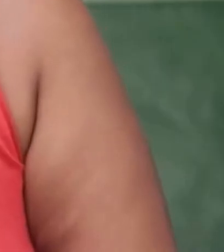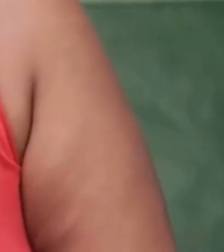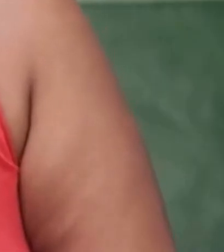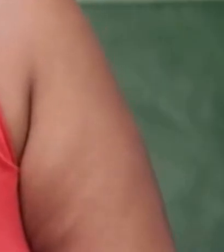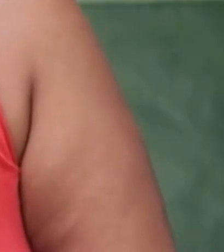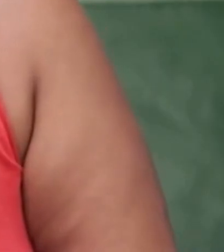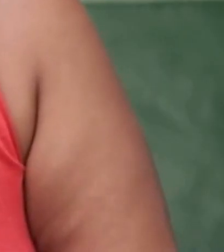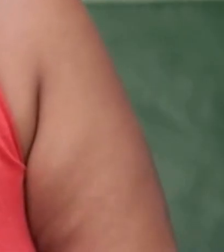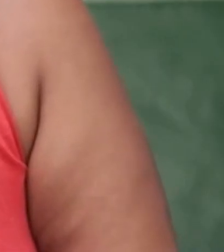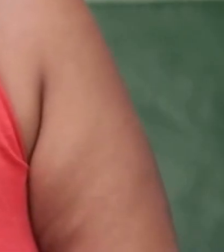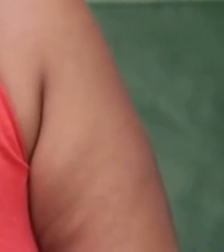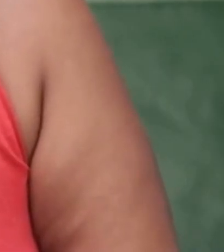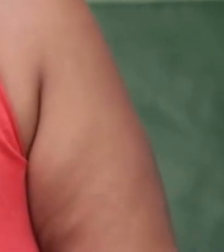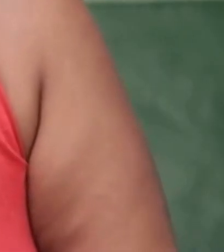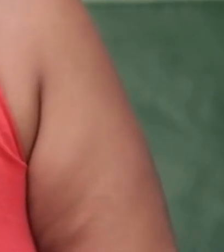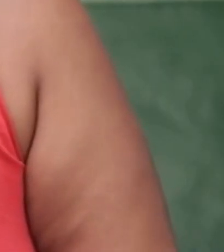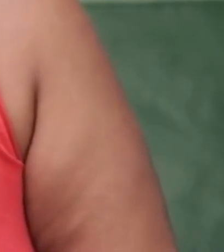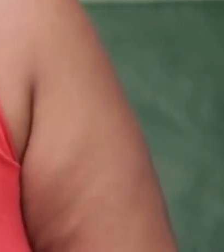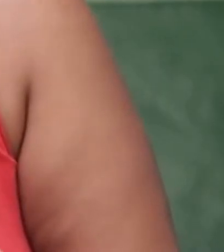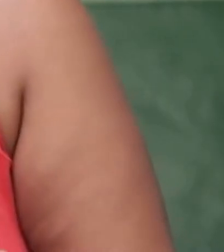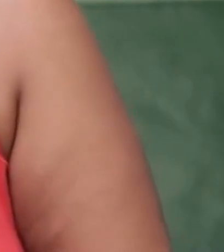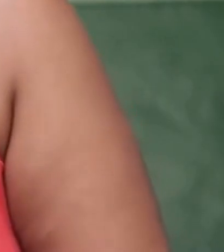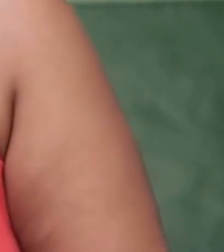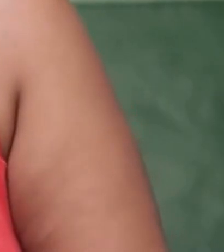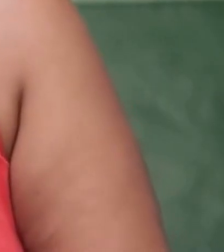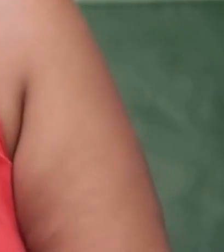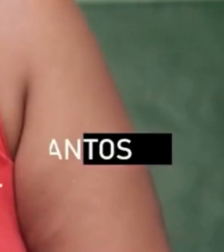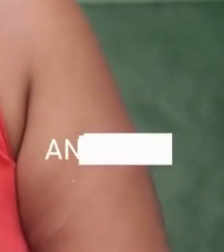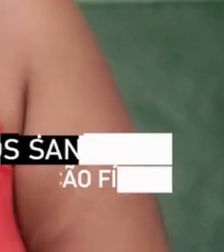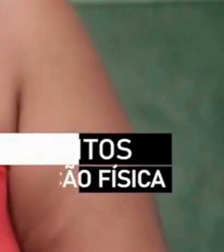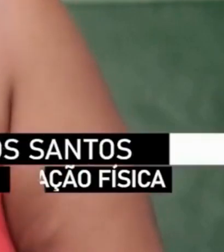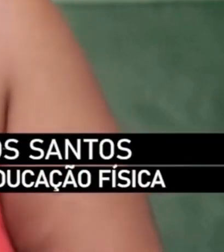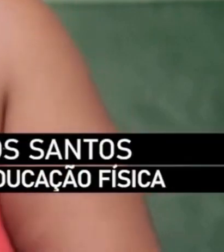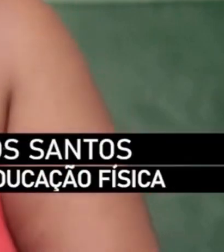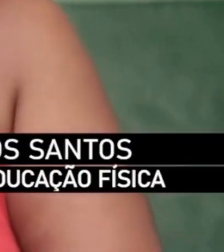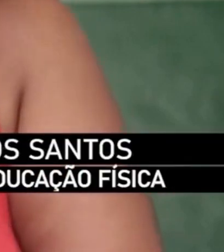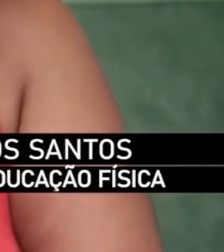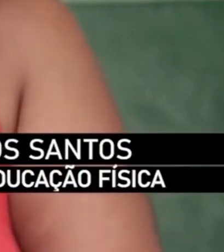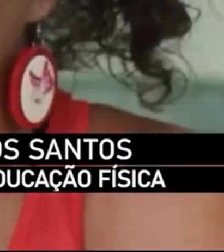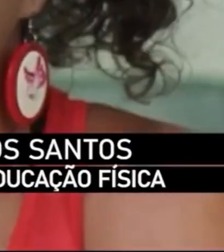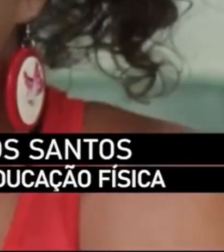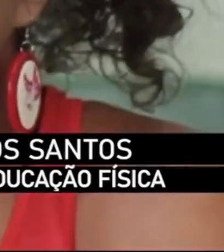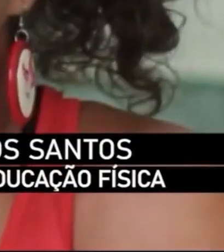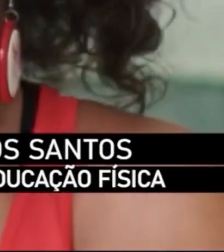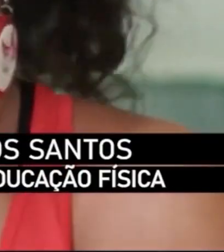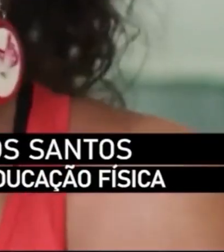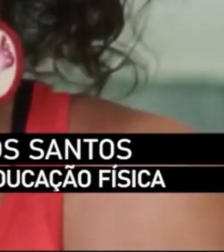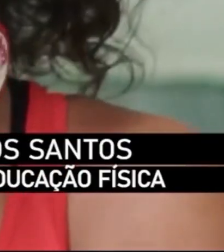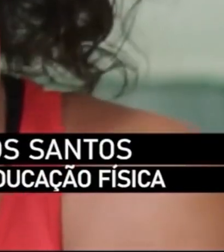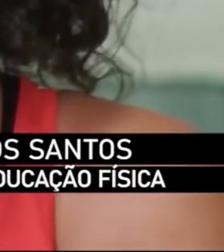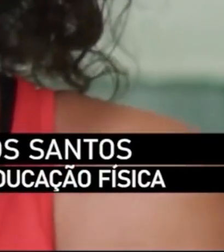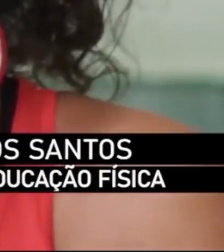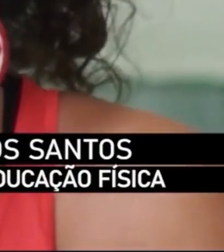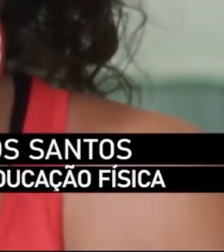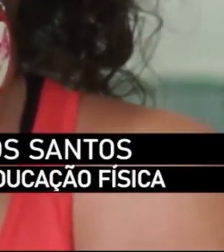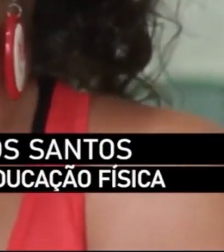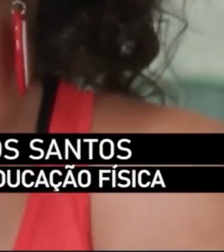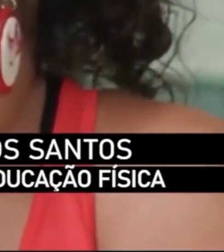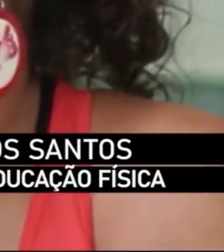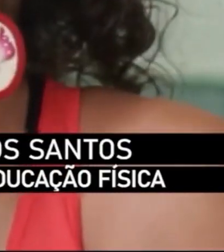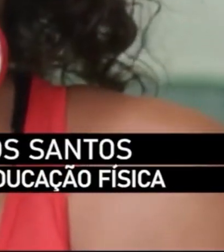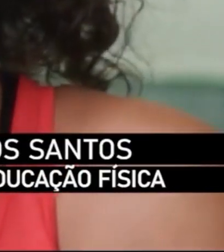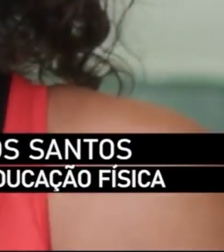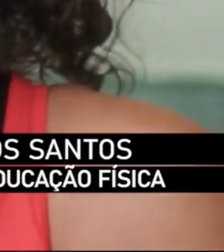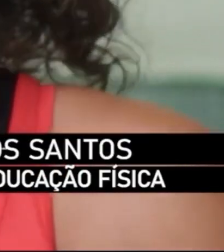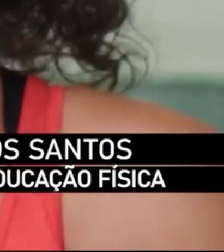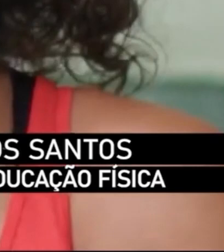gente não fazia projetos com as crianças, né? Não tinha aquela proximidade, né?